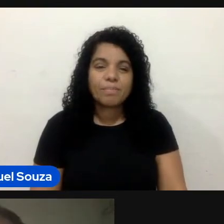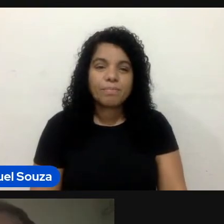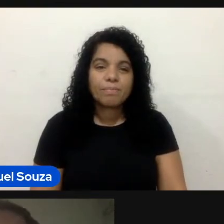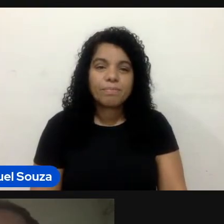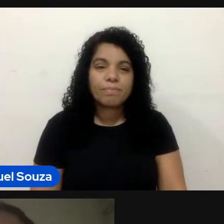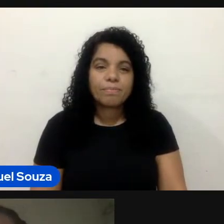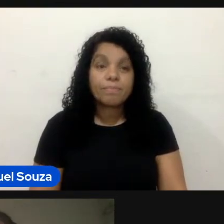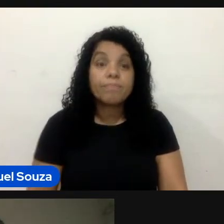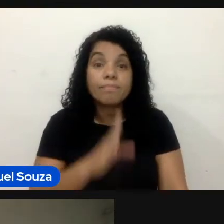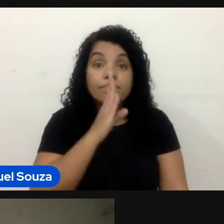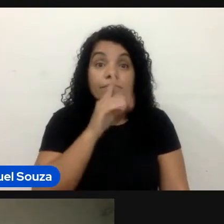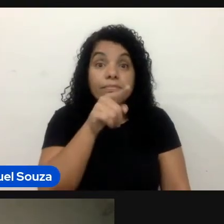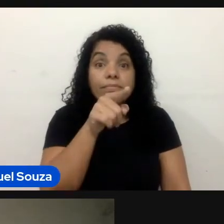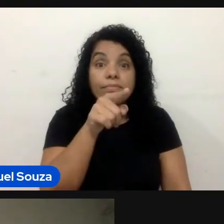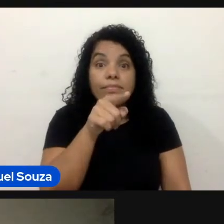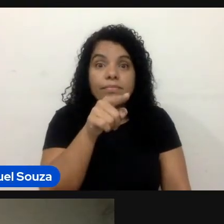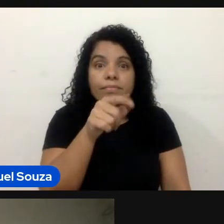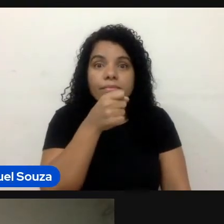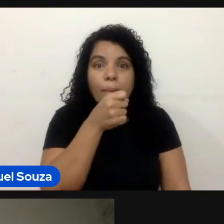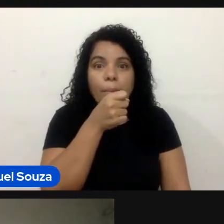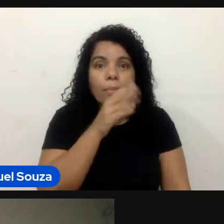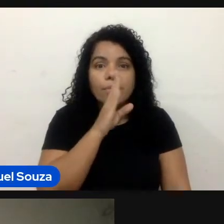Está mutado.